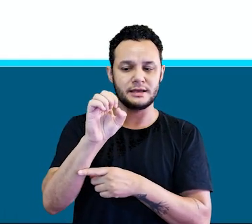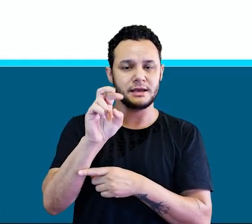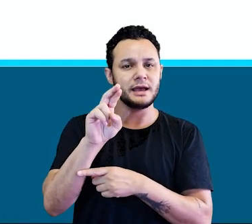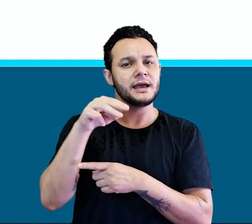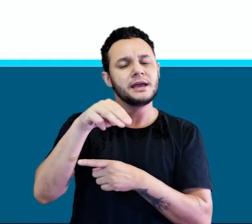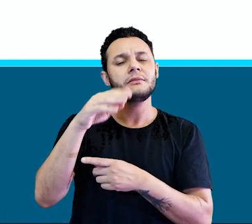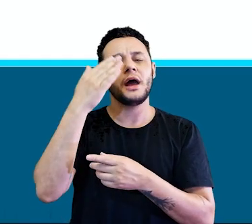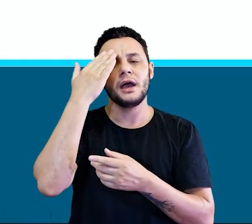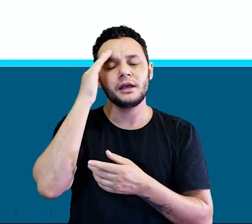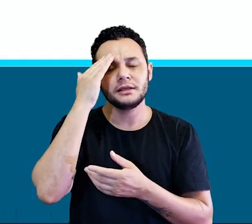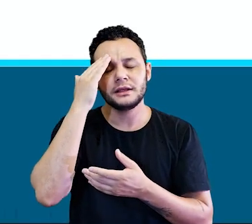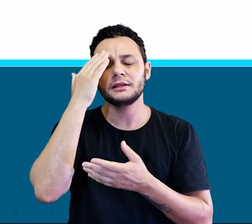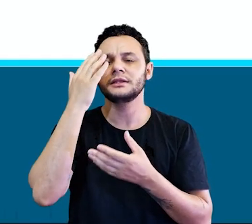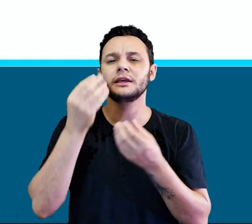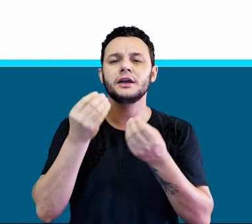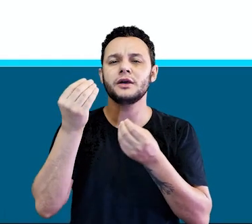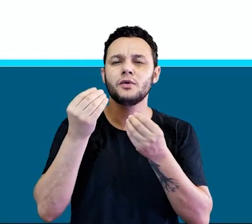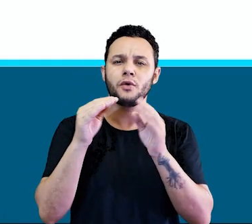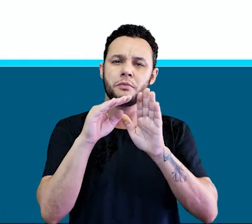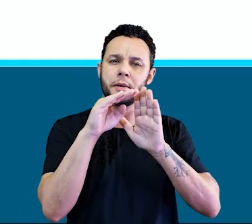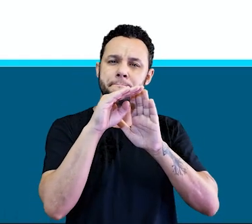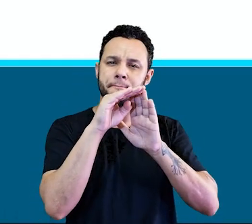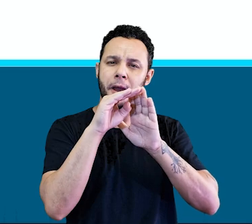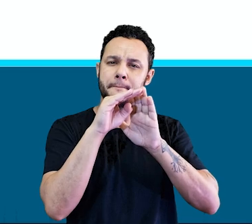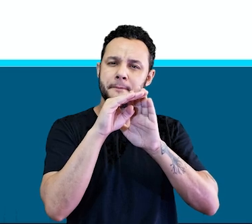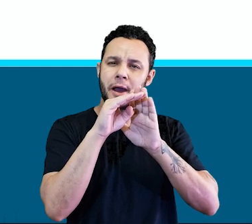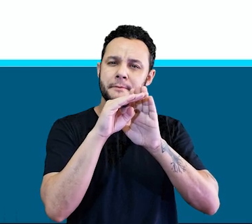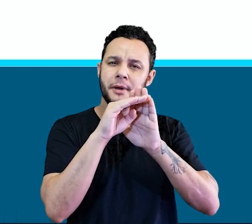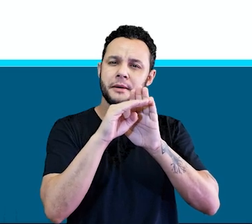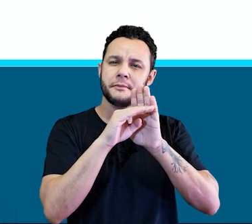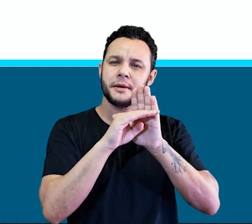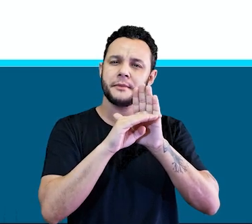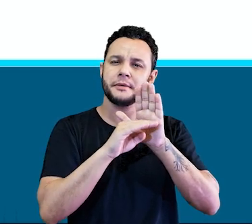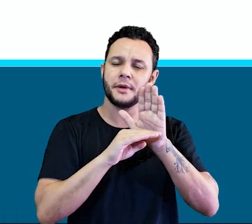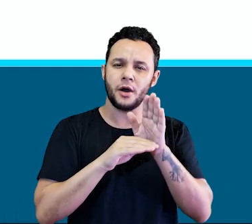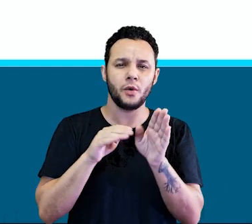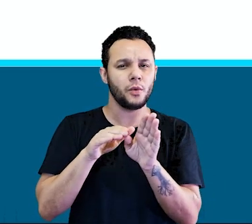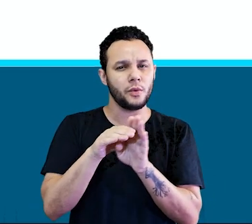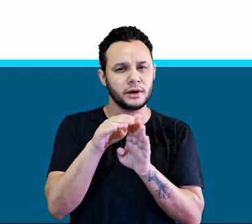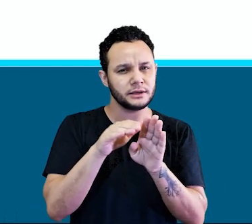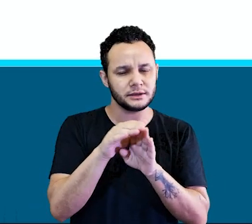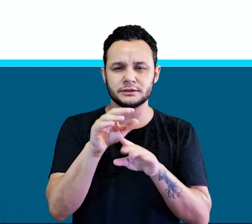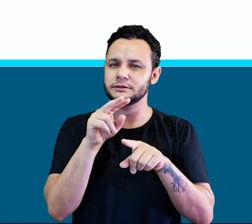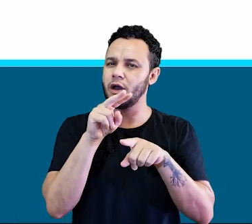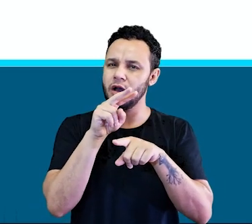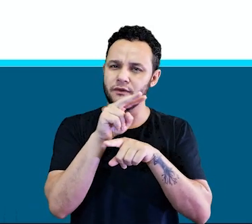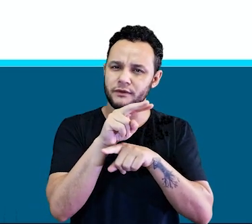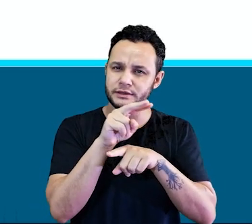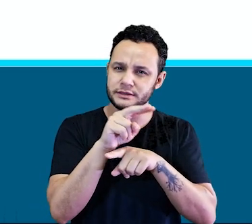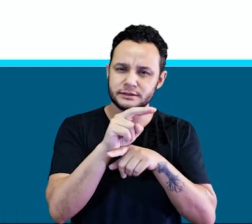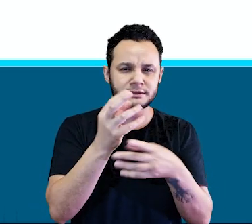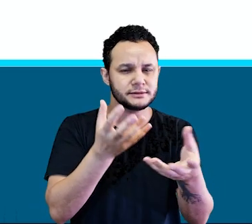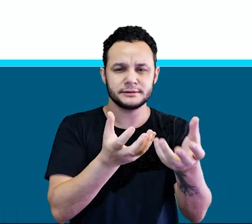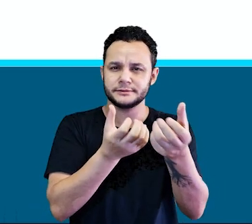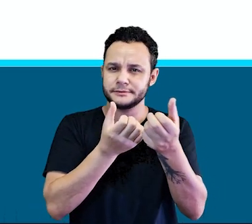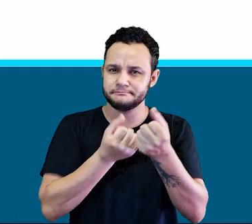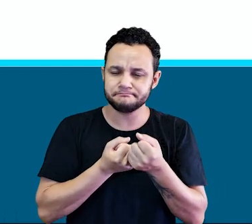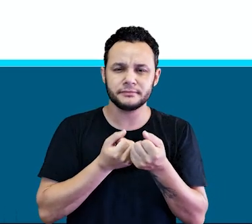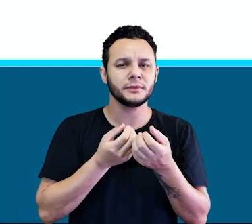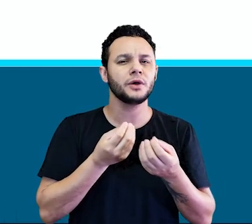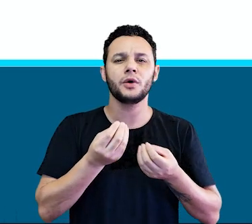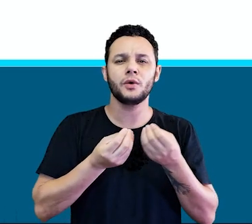PDDE-SRM, né? Pensar as diretrizes, as orientações, a fiscalização, monitoramento, adesão